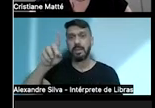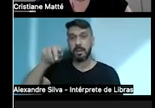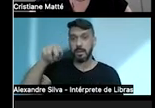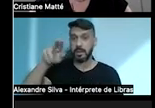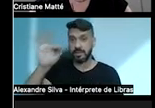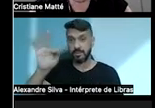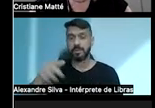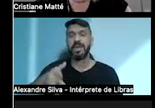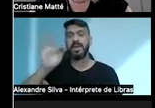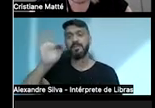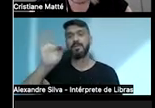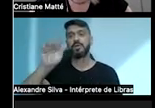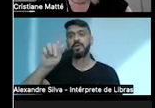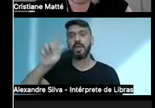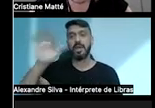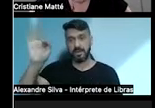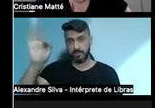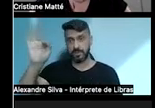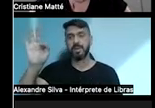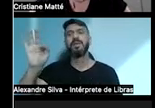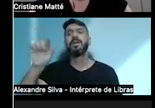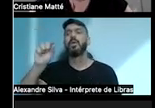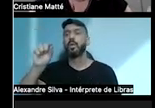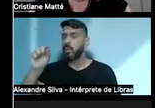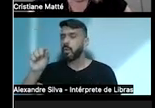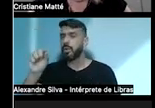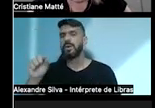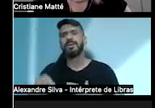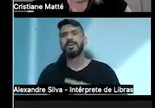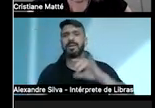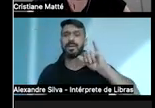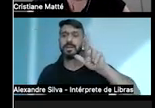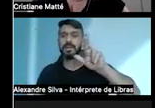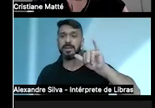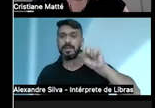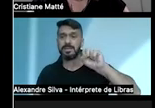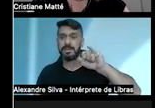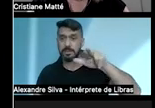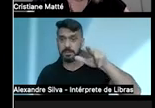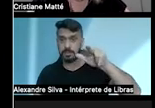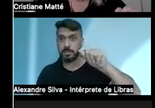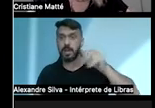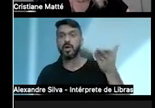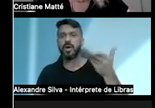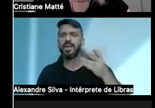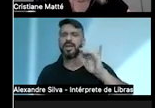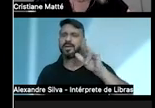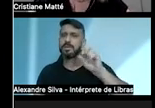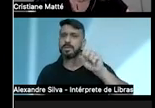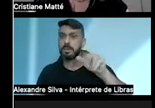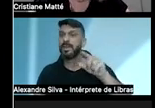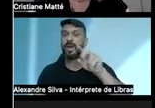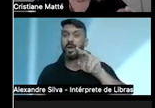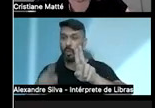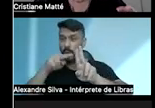uma, FGF, então fatores de crescimento diversos, irisina, que está cada vez mais na moda, né? E na UFRJ a gente